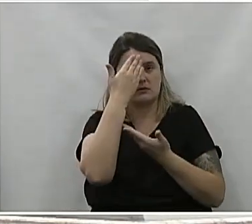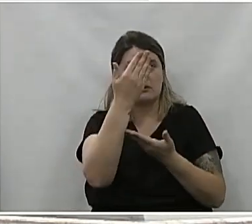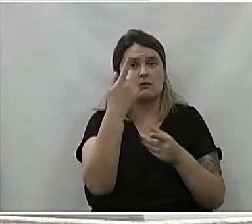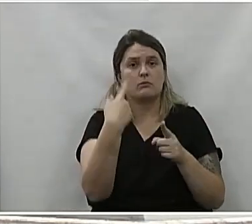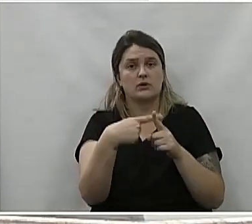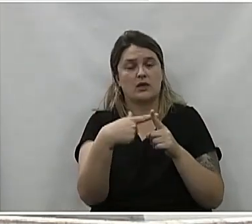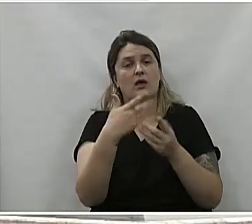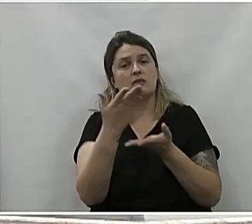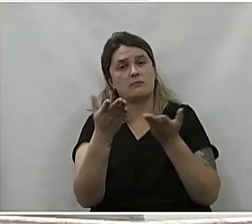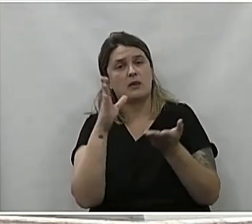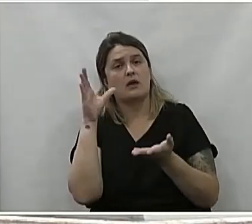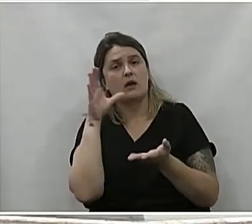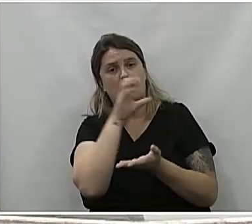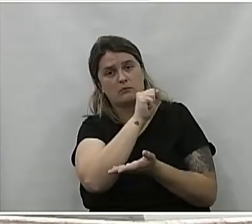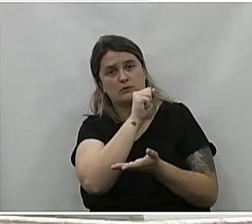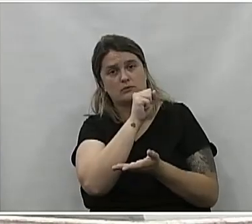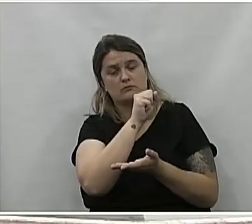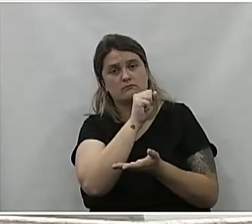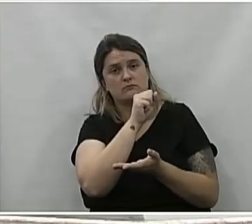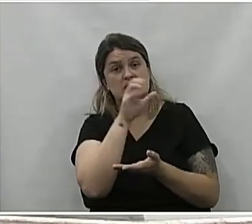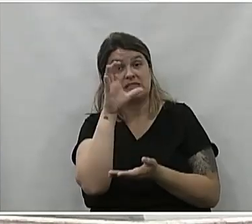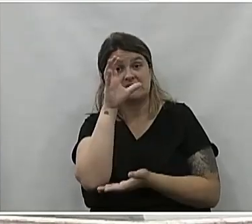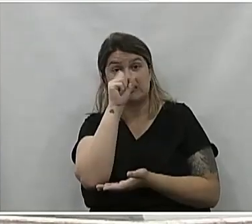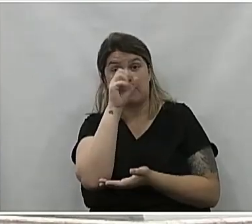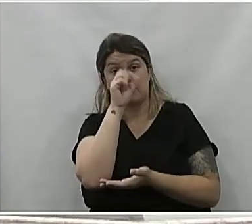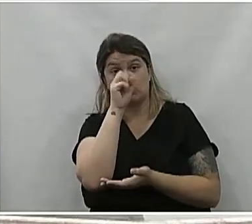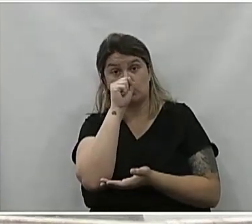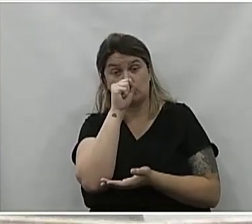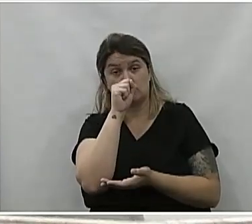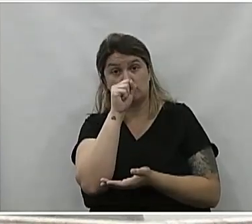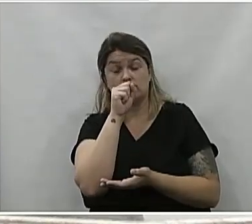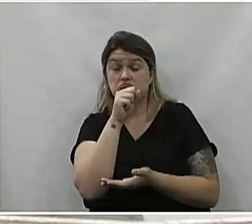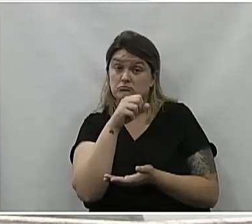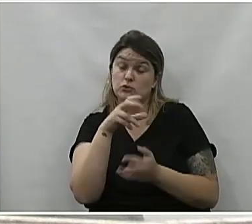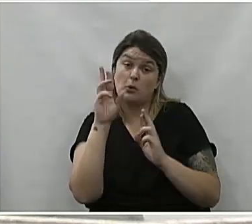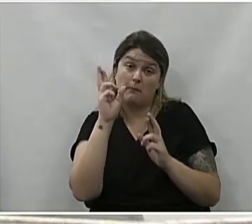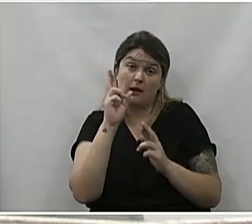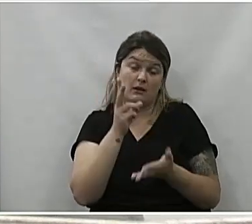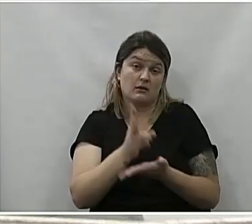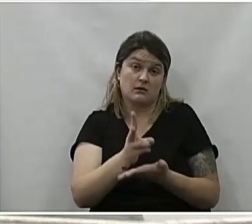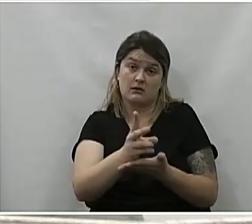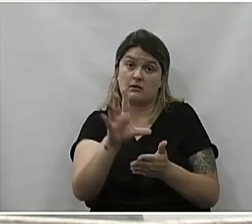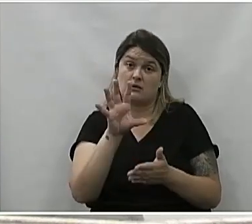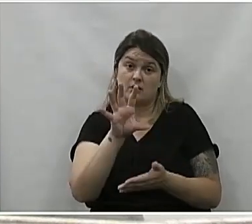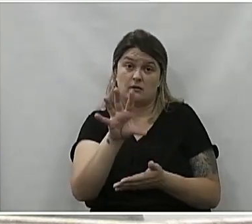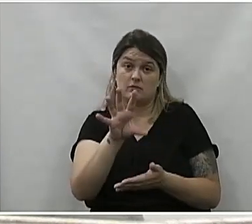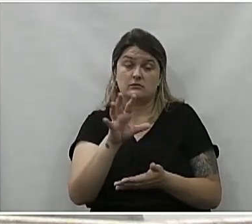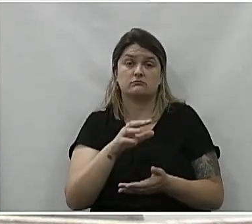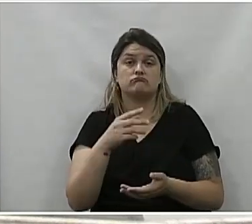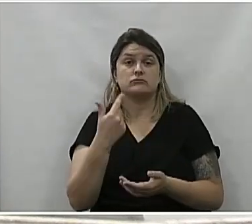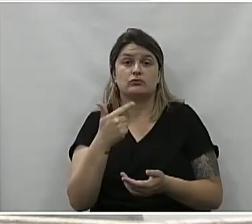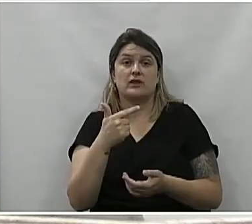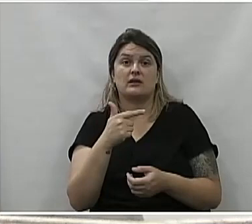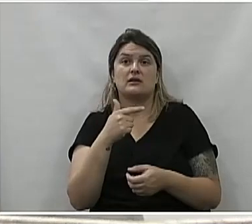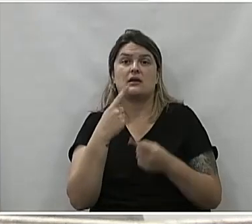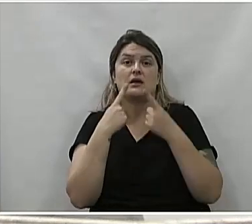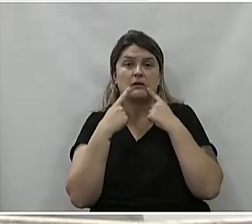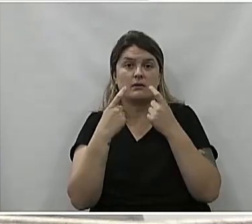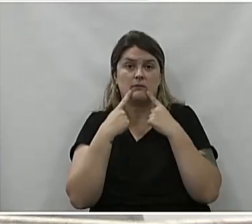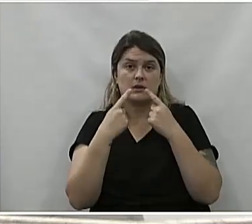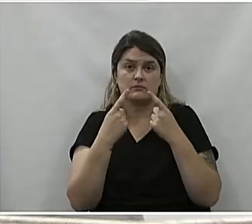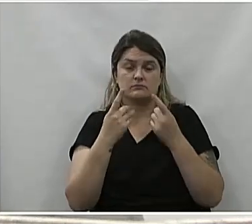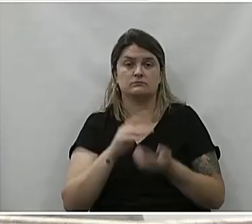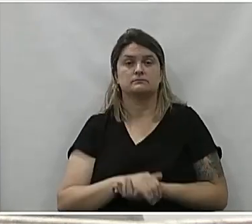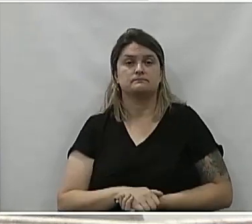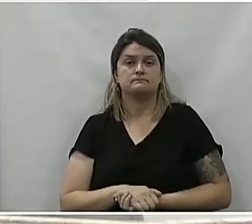Porque foi um atendimento Rápido Sabe doutor No sábado Que bom se fosse Sempre assim Que a gente Não tivesse reclamações